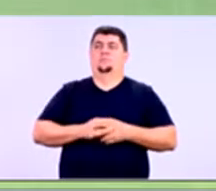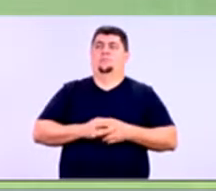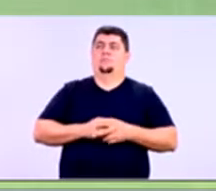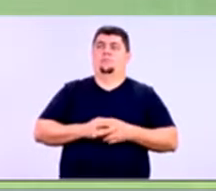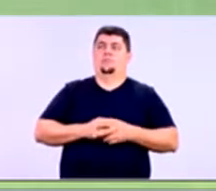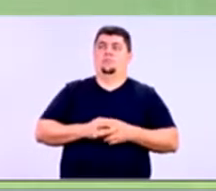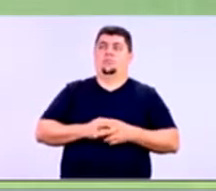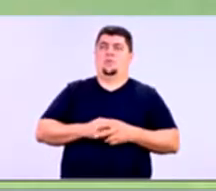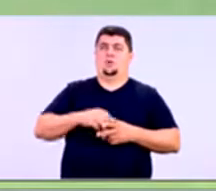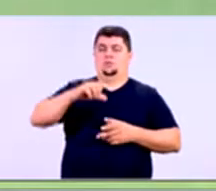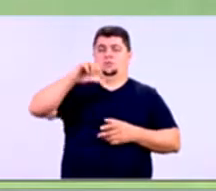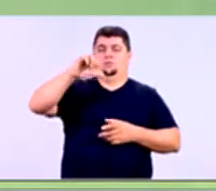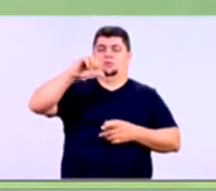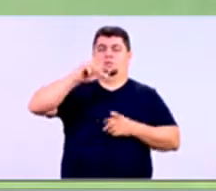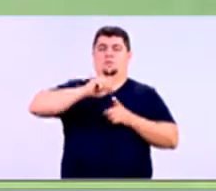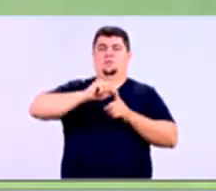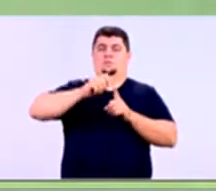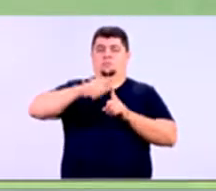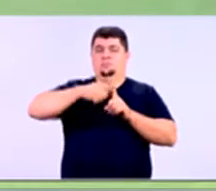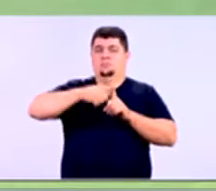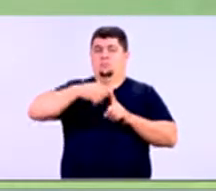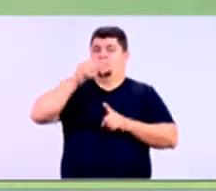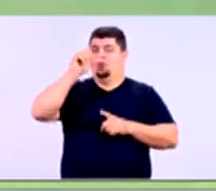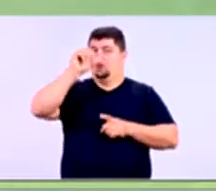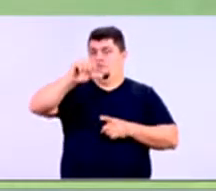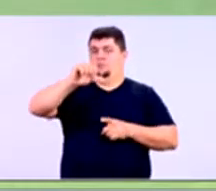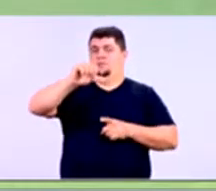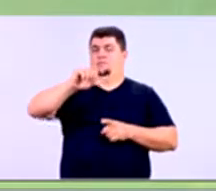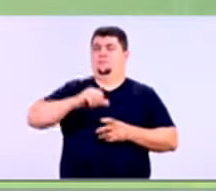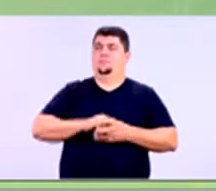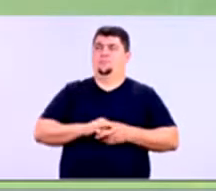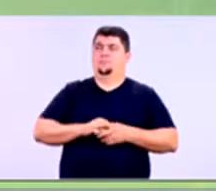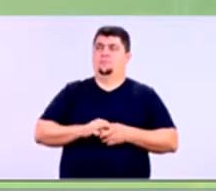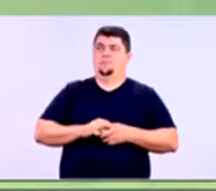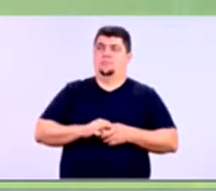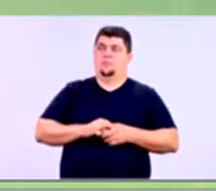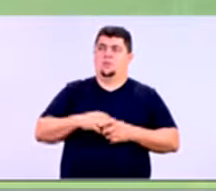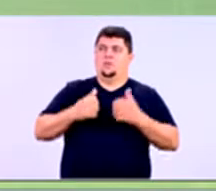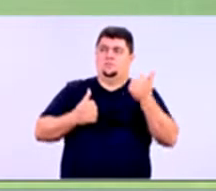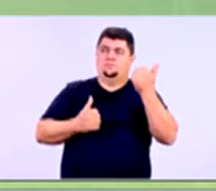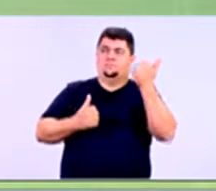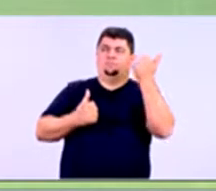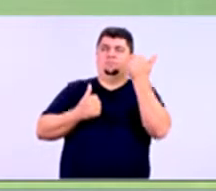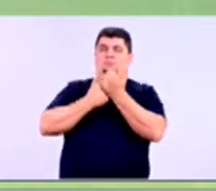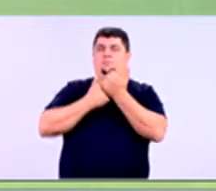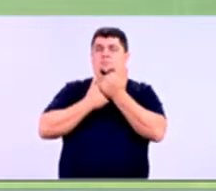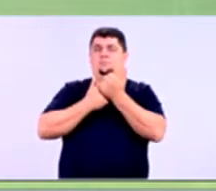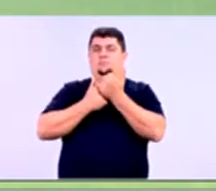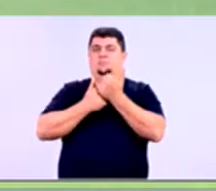dar 9 meses. E aí, fazendo a substituição, eu tenho